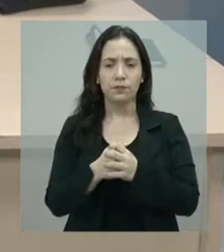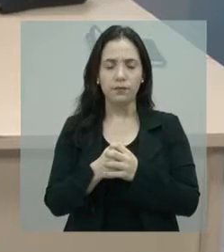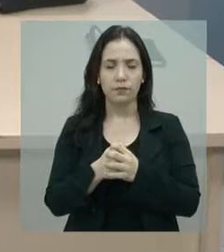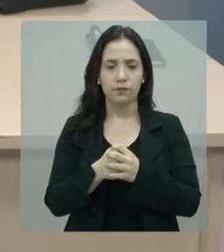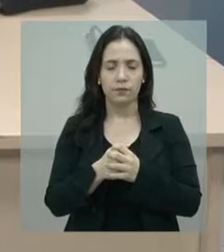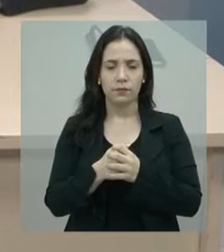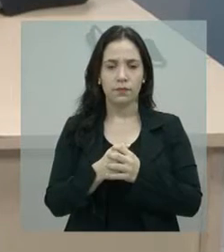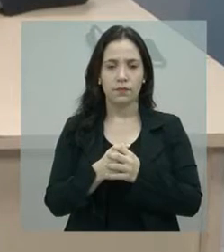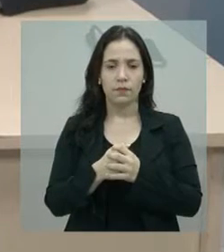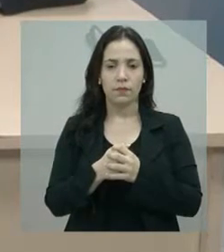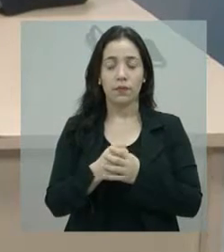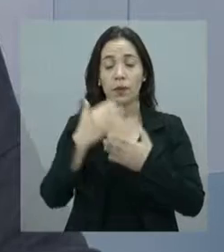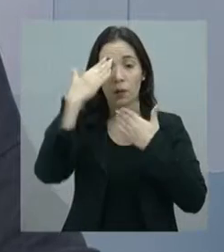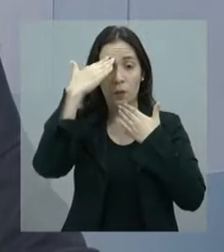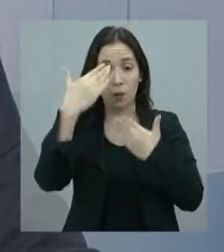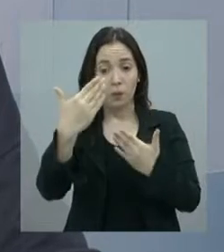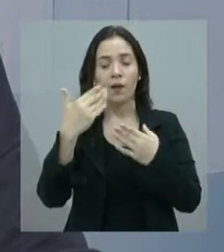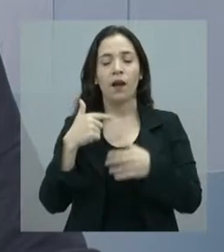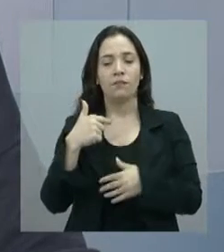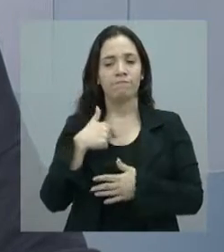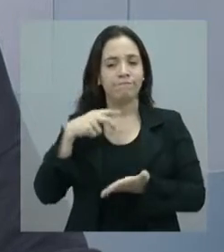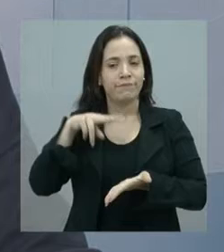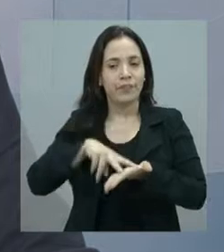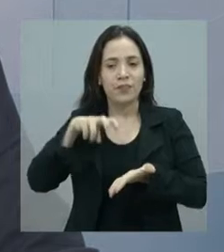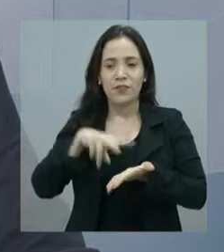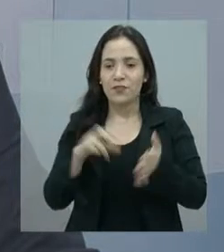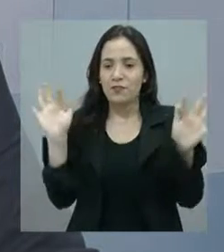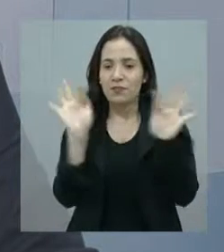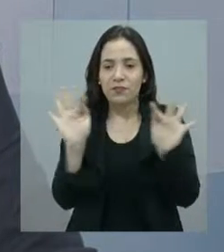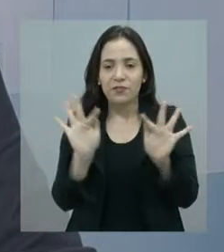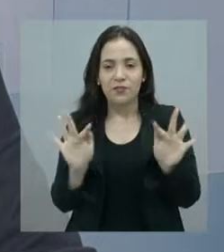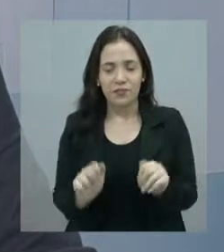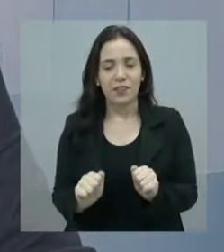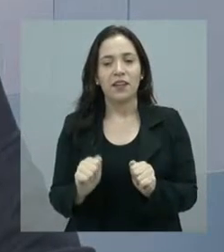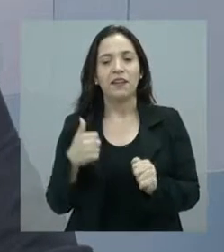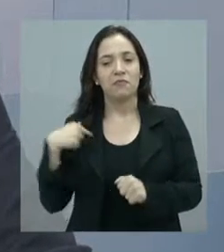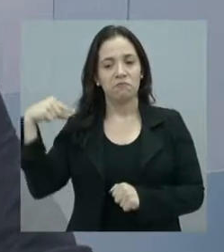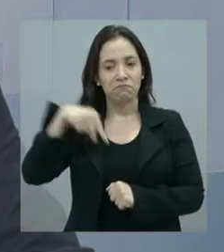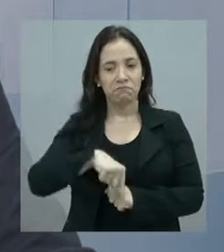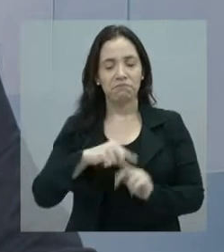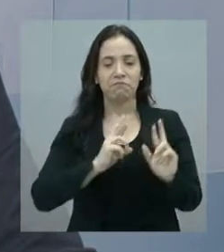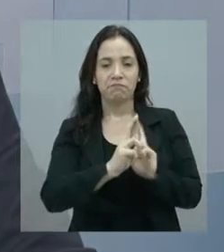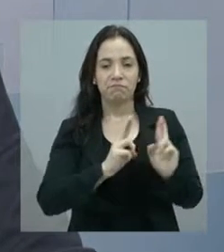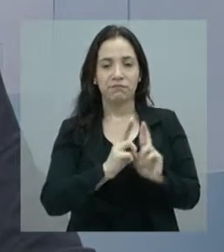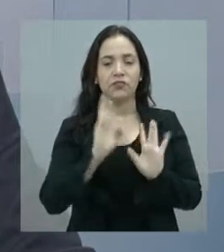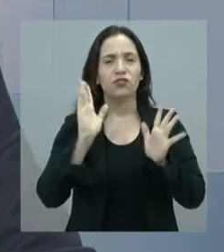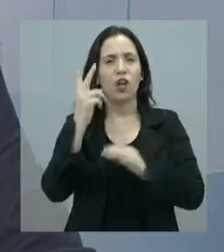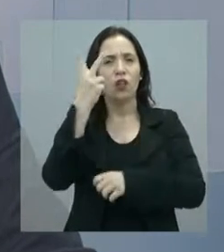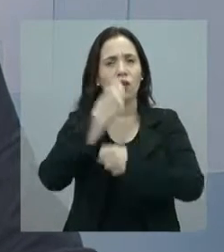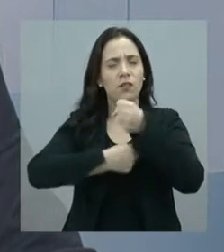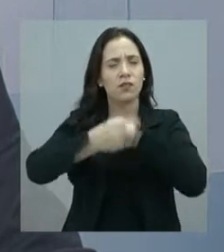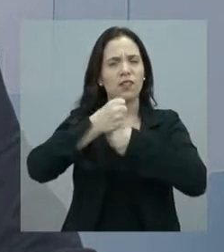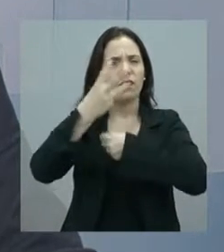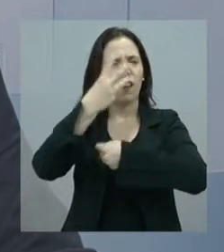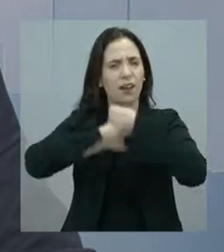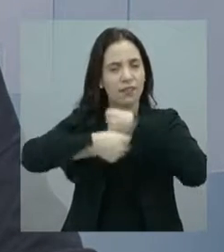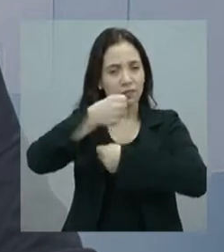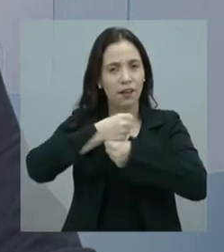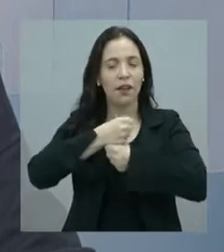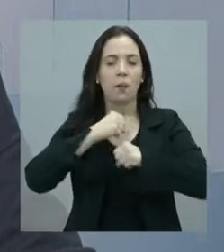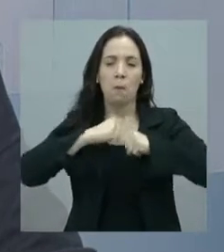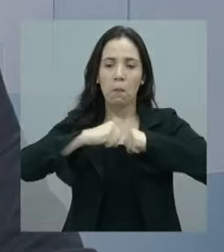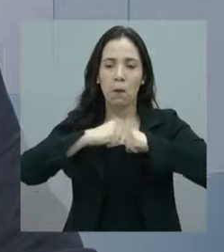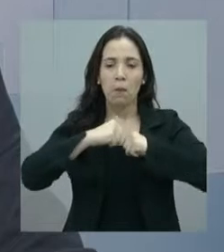Ordem. Obrigado, é uma alegria muito grande estar aqui com você. Nós tivemos aqui há uns 2, 3 anos atrás. Isso. É bom